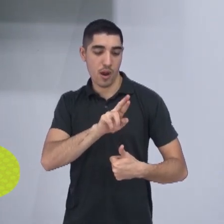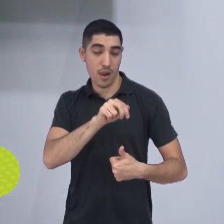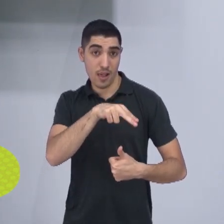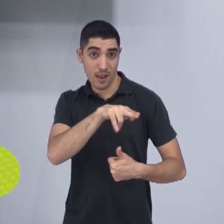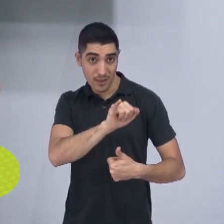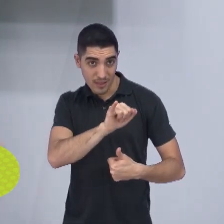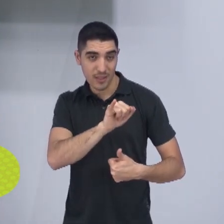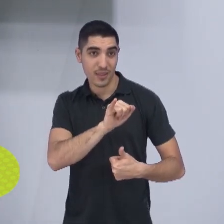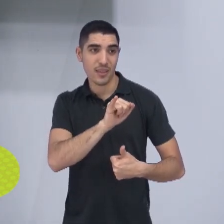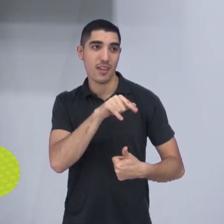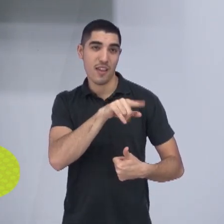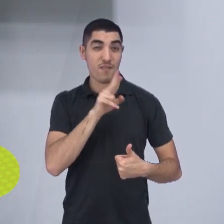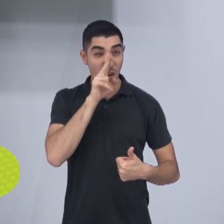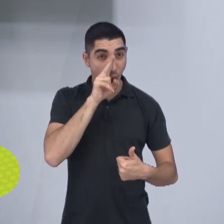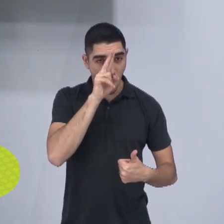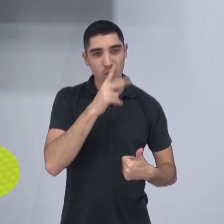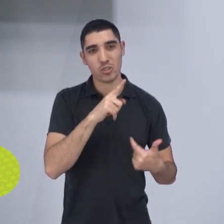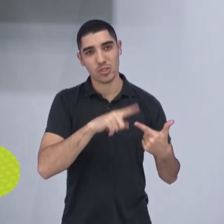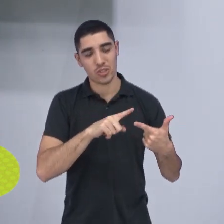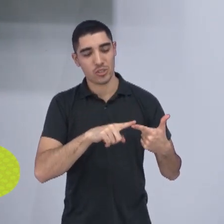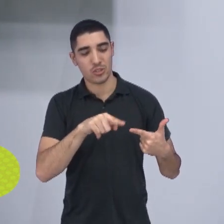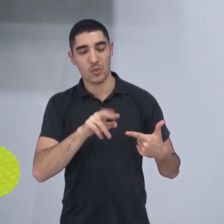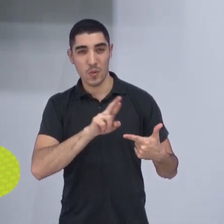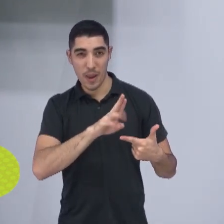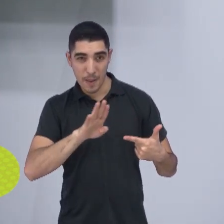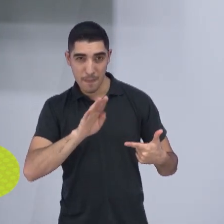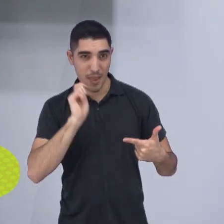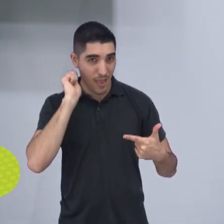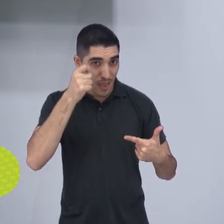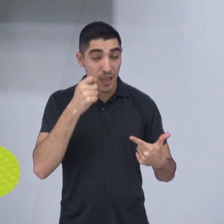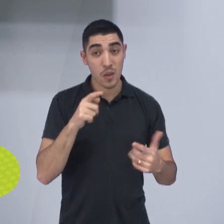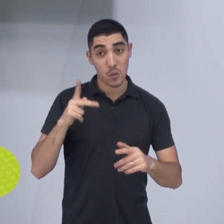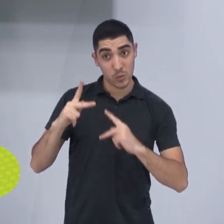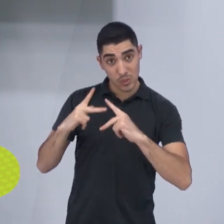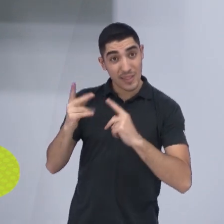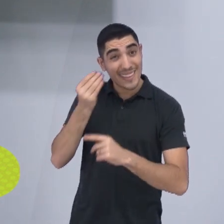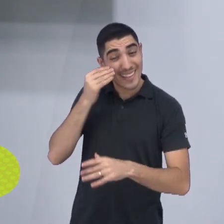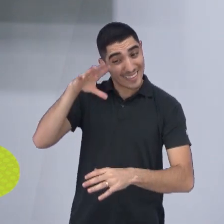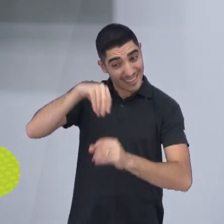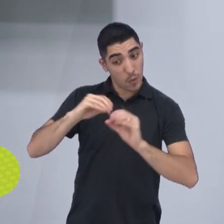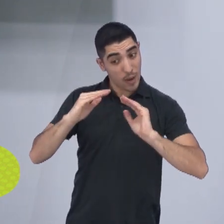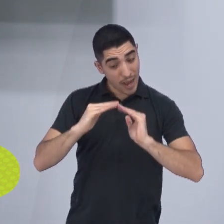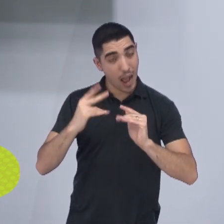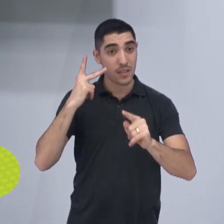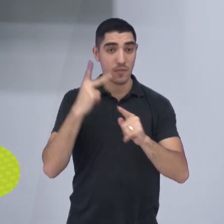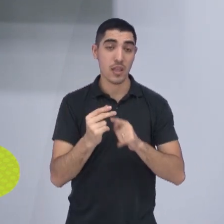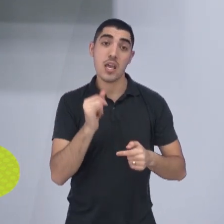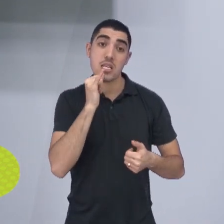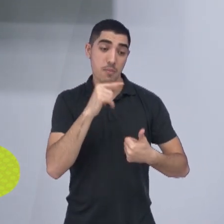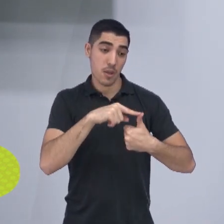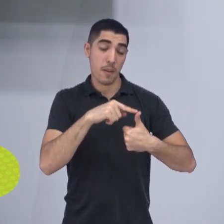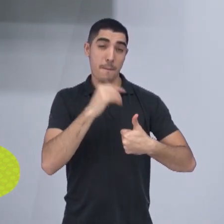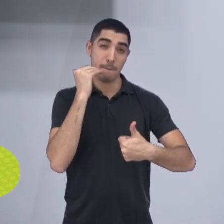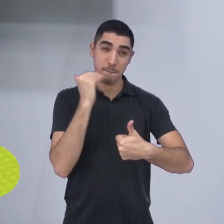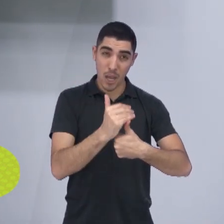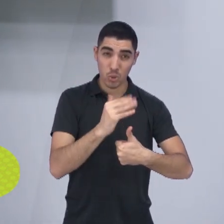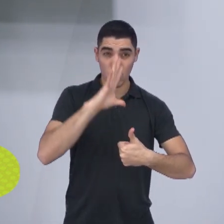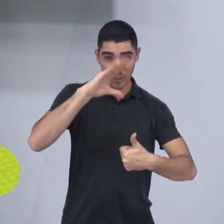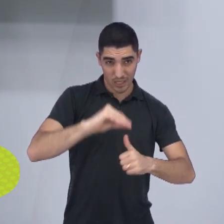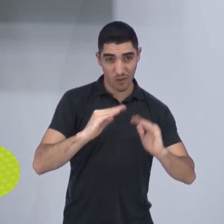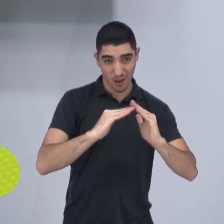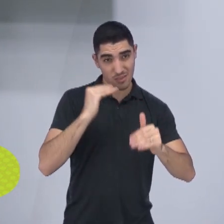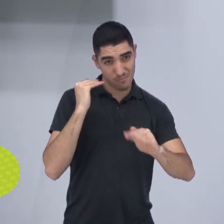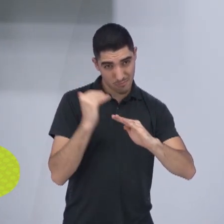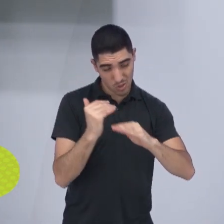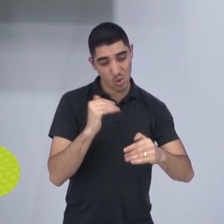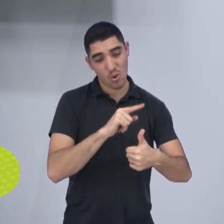o São José teria que vencer todos os jogos em casa e tentar roubar algum ponto fora de casa. Empatou, perdeu 2 pontos em casa, agora perdeu